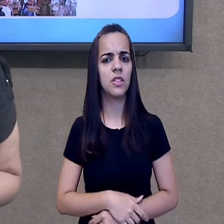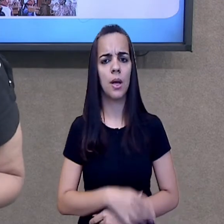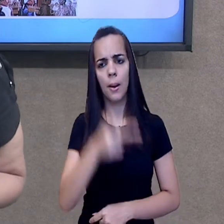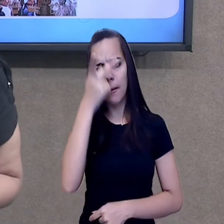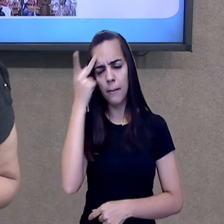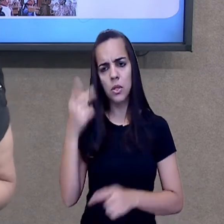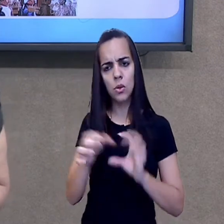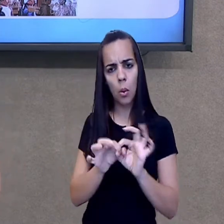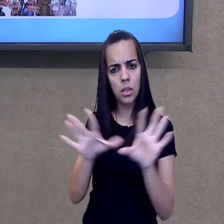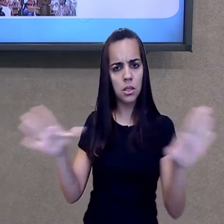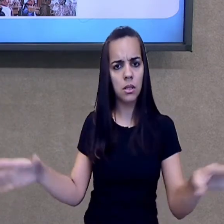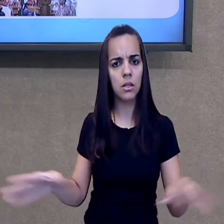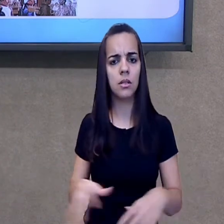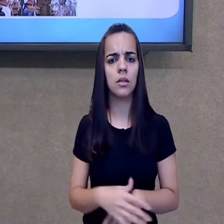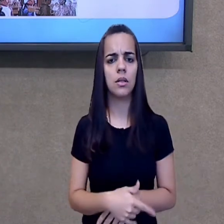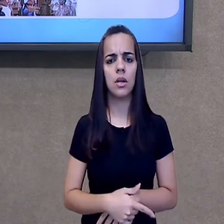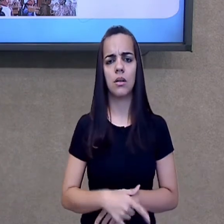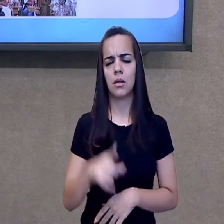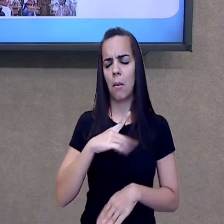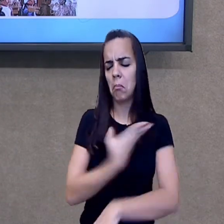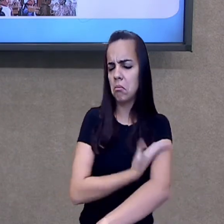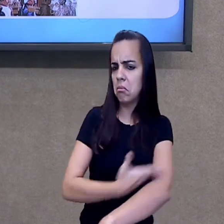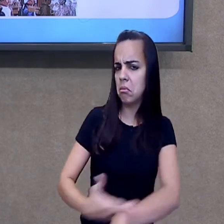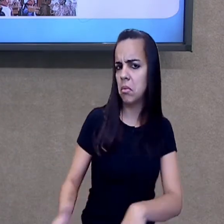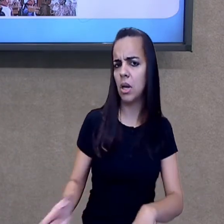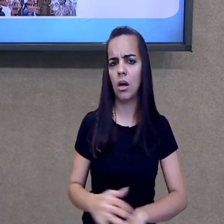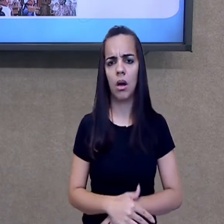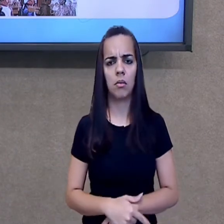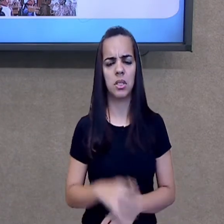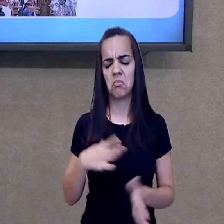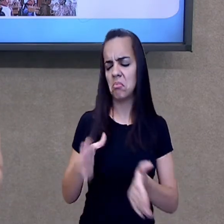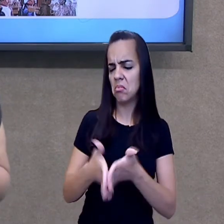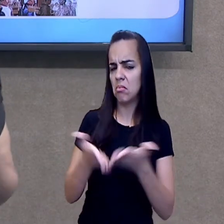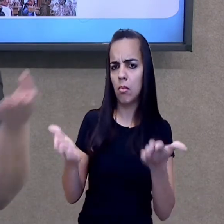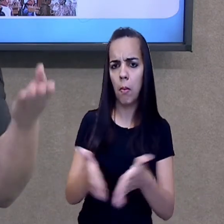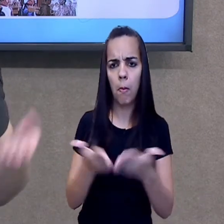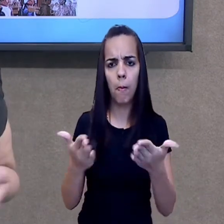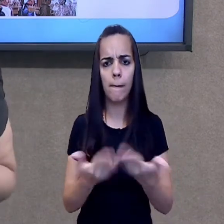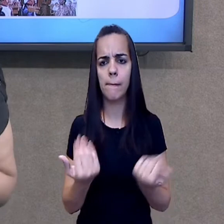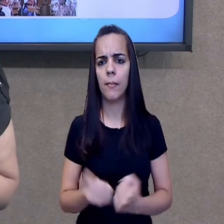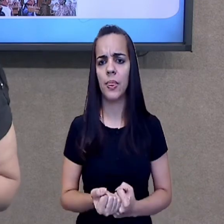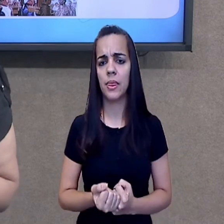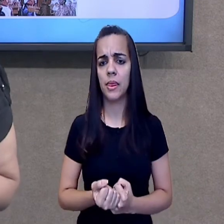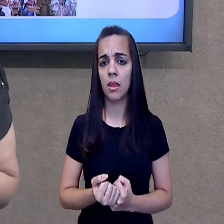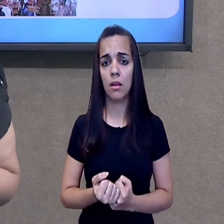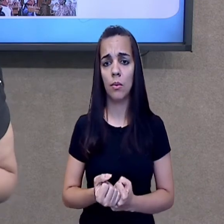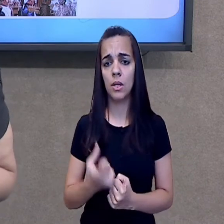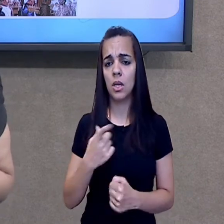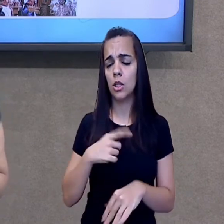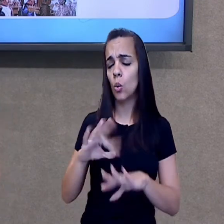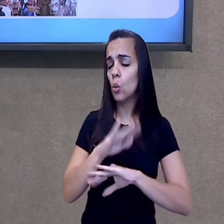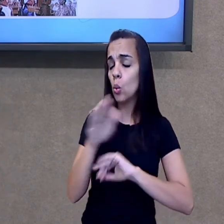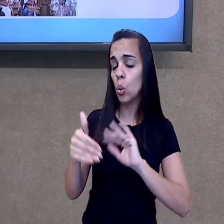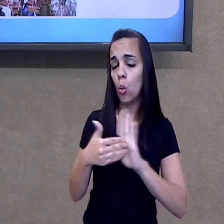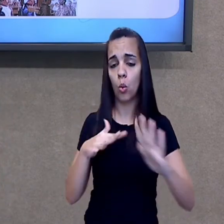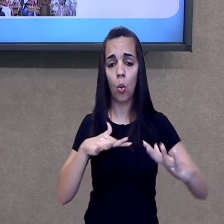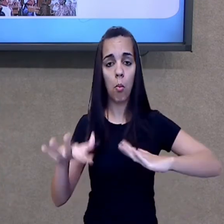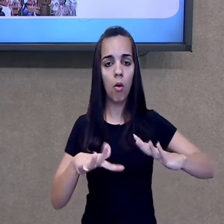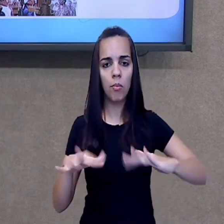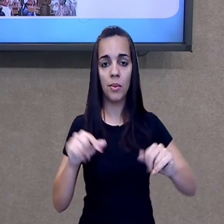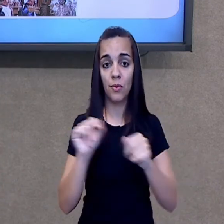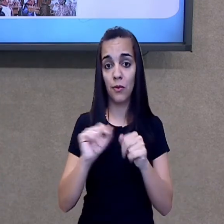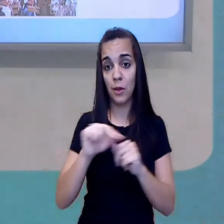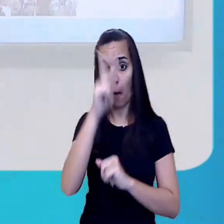livres, mulatos, brancos, pobres, né, uma classe minoritária, mestiço, que exerciam